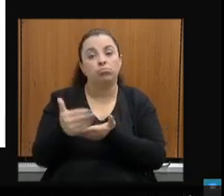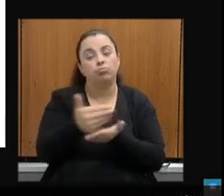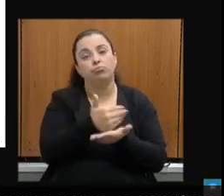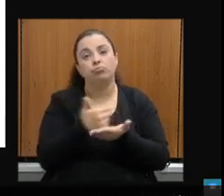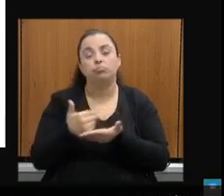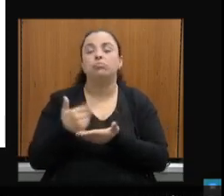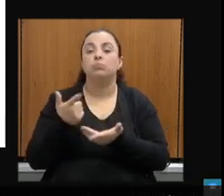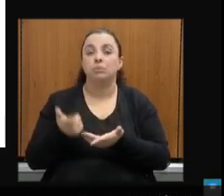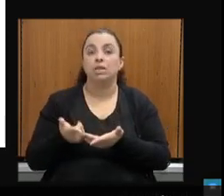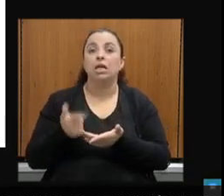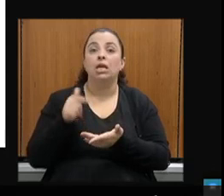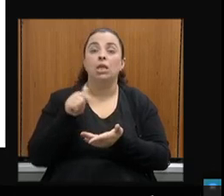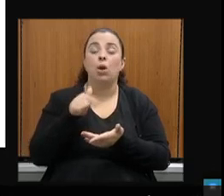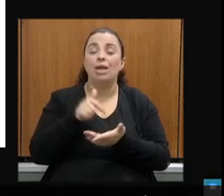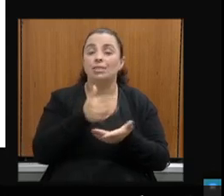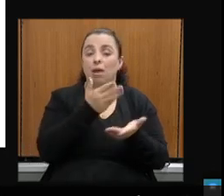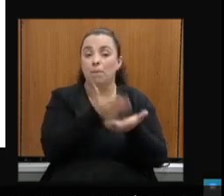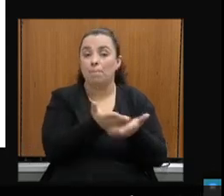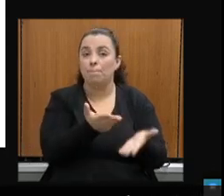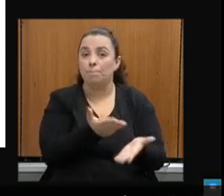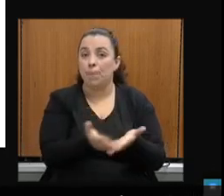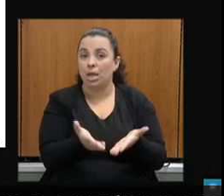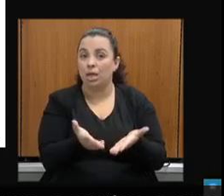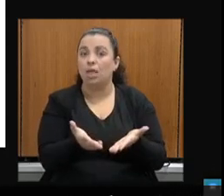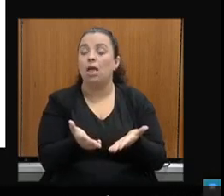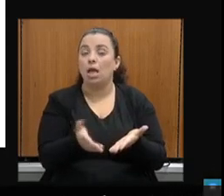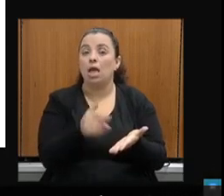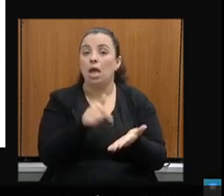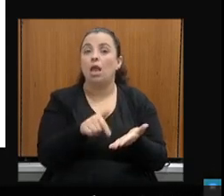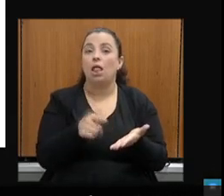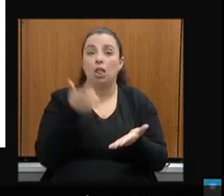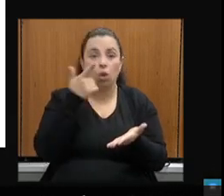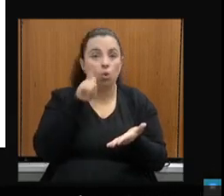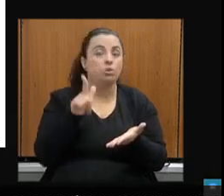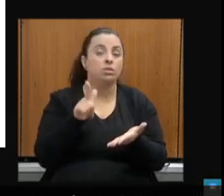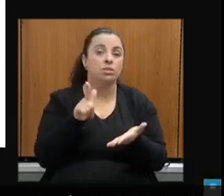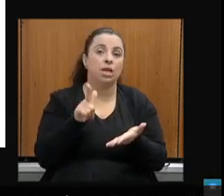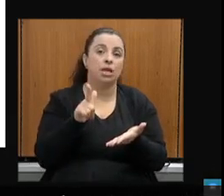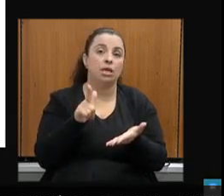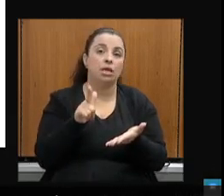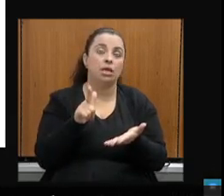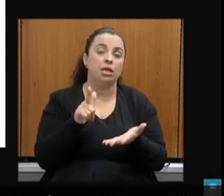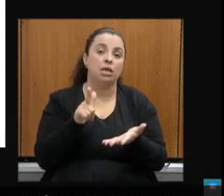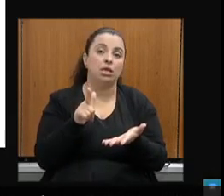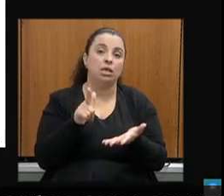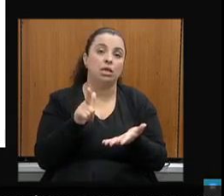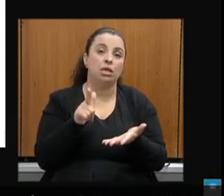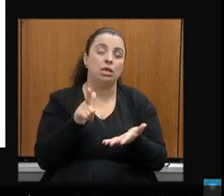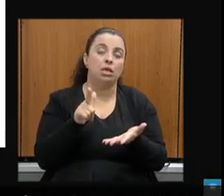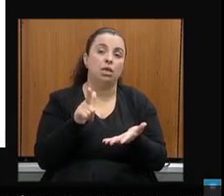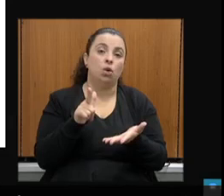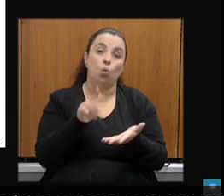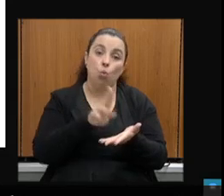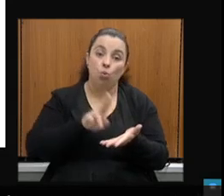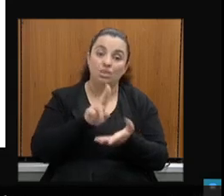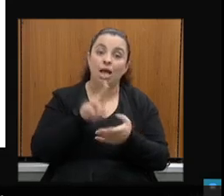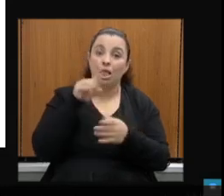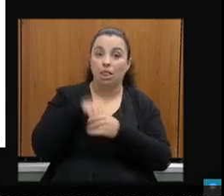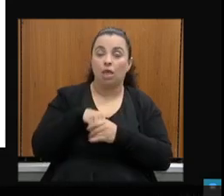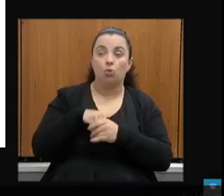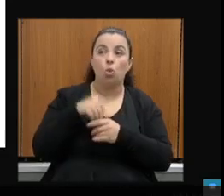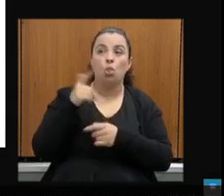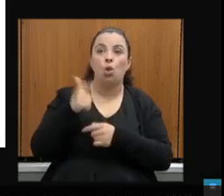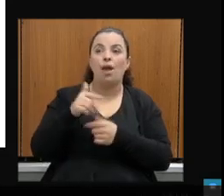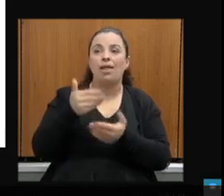de que essa perda É tá sendo eu não estou gerando terceiros que estão se apropriando